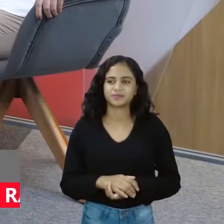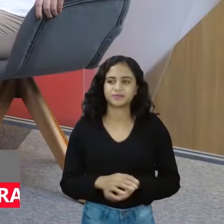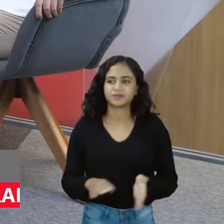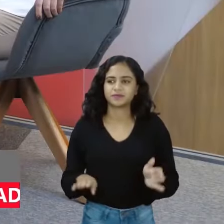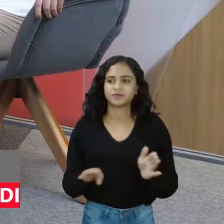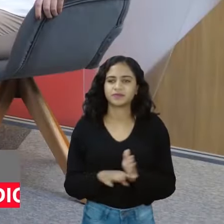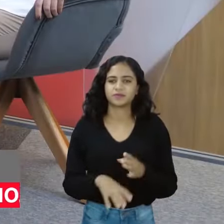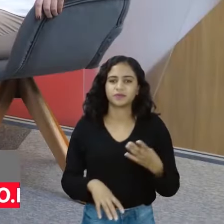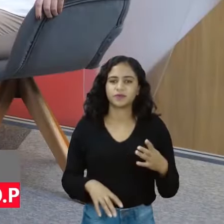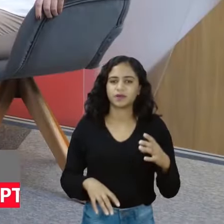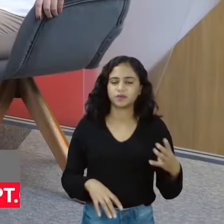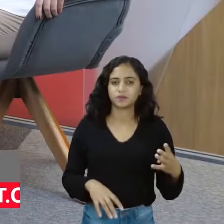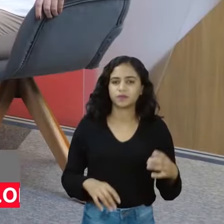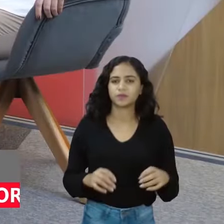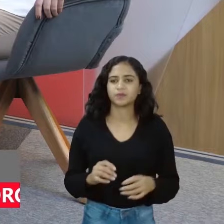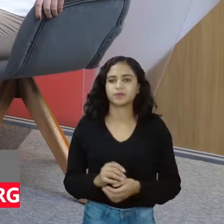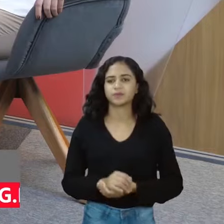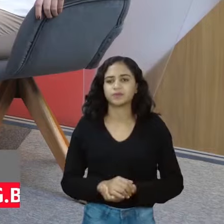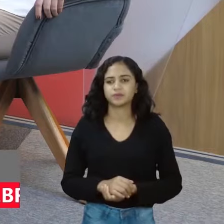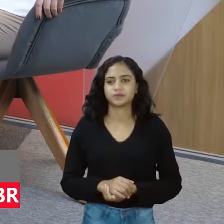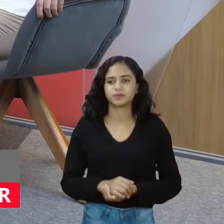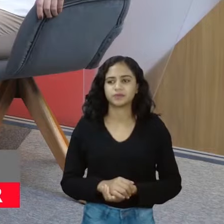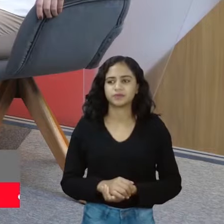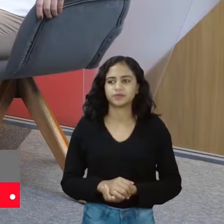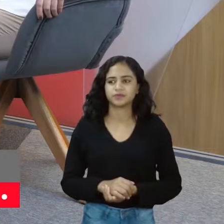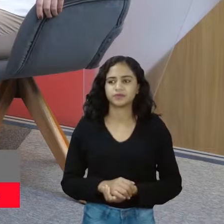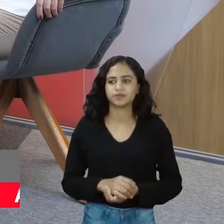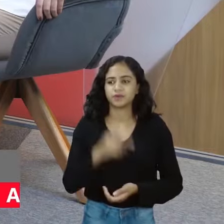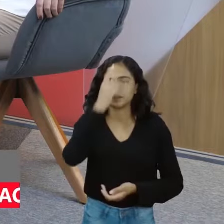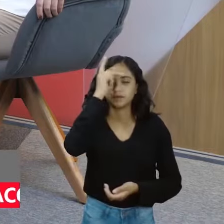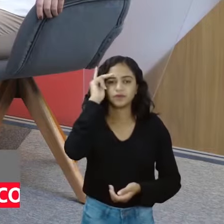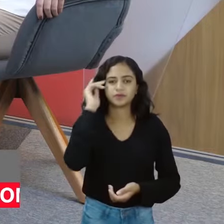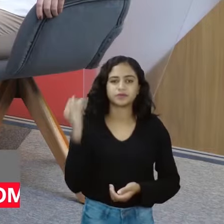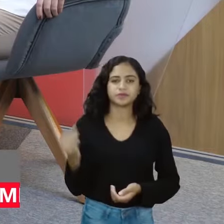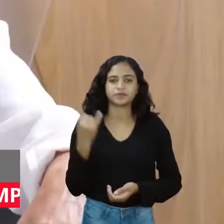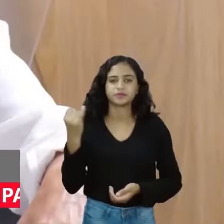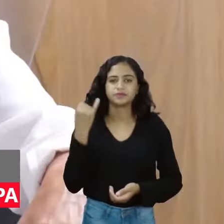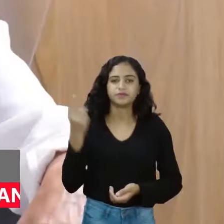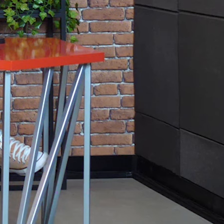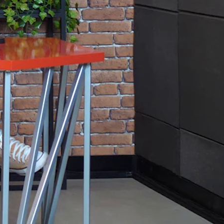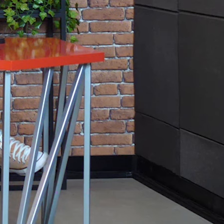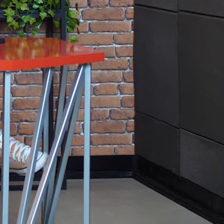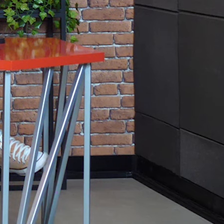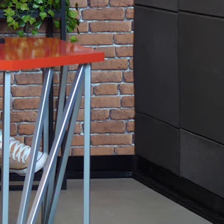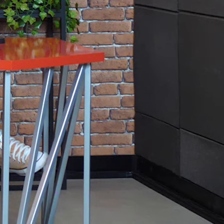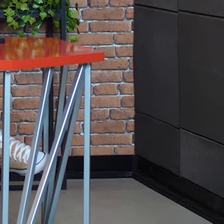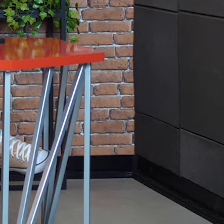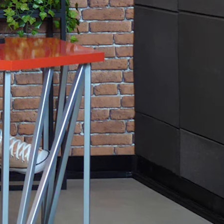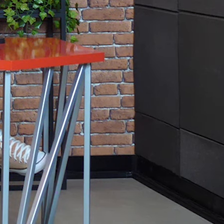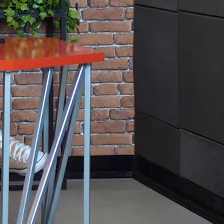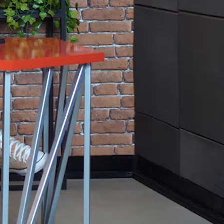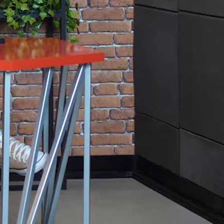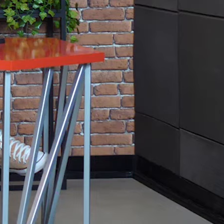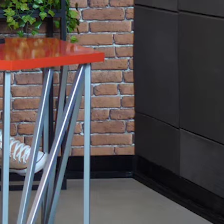chegada aos 4.4 aí, com essas pessoas que foram tão importantes na nossa história.